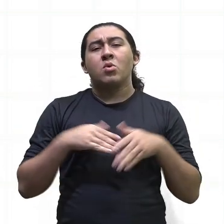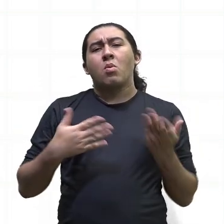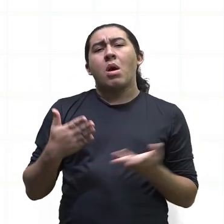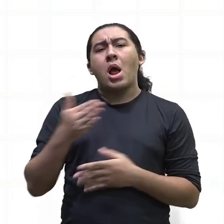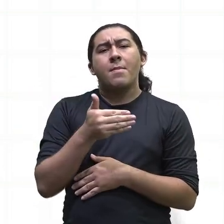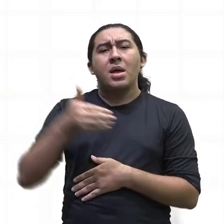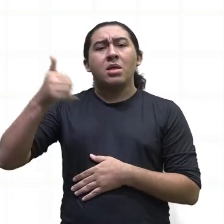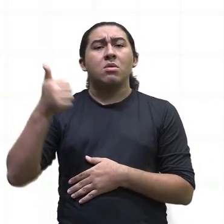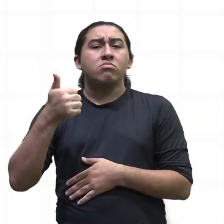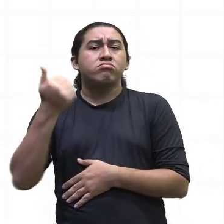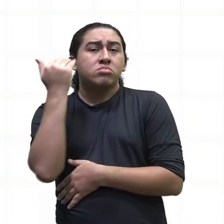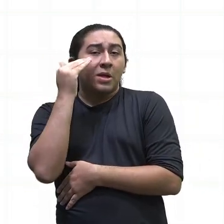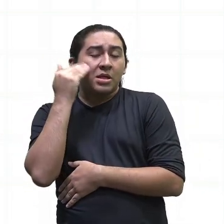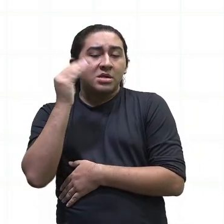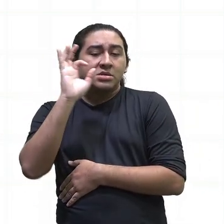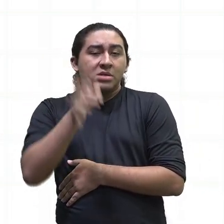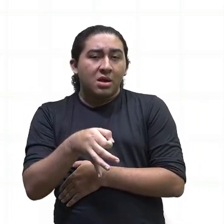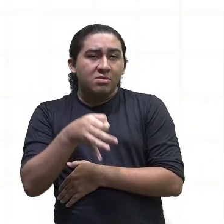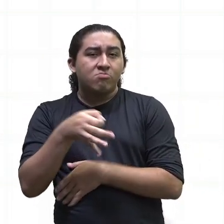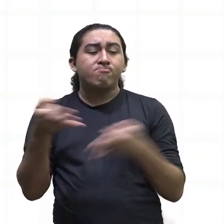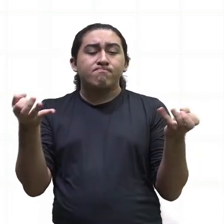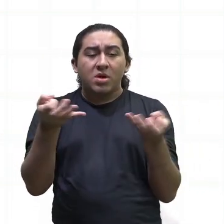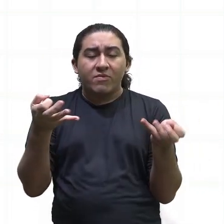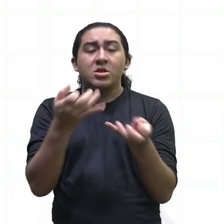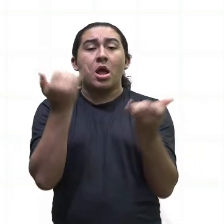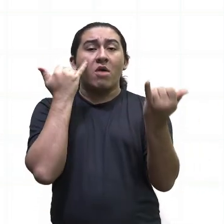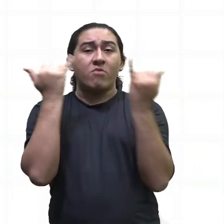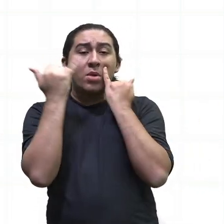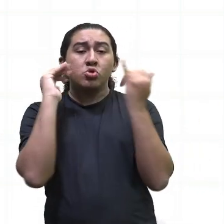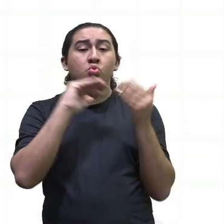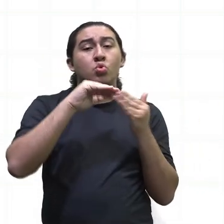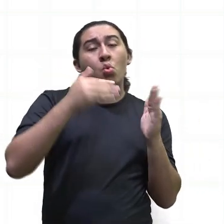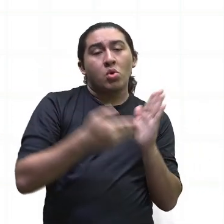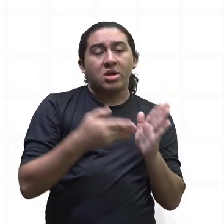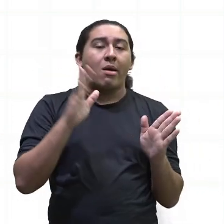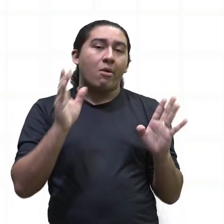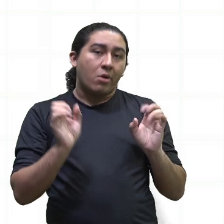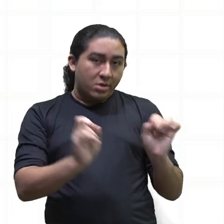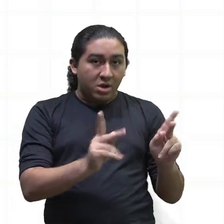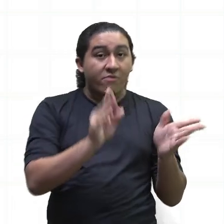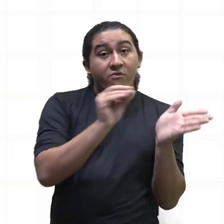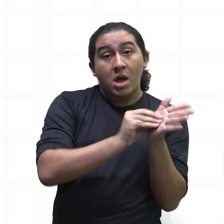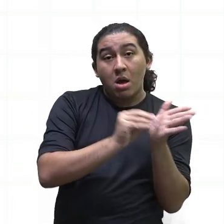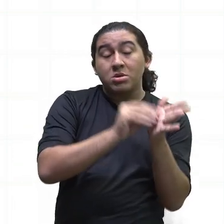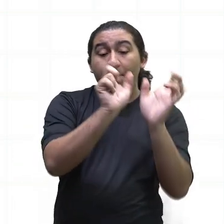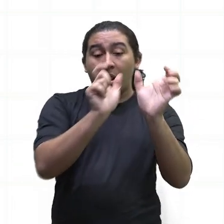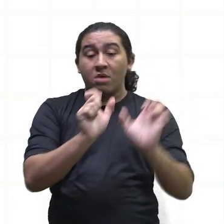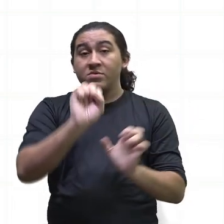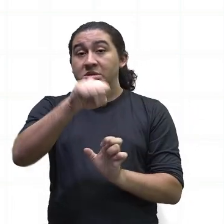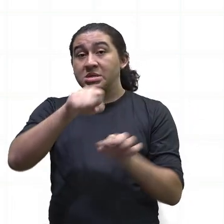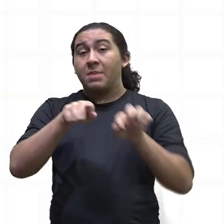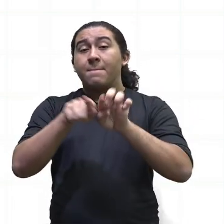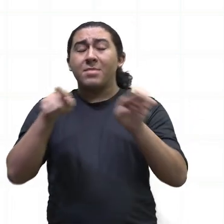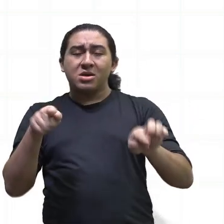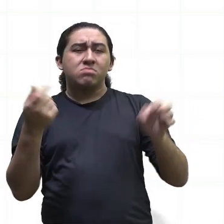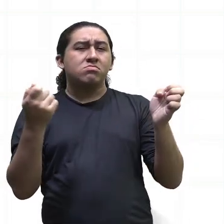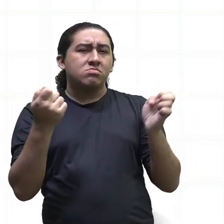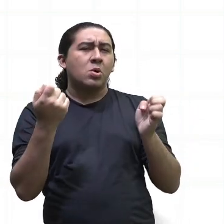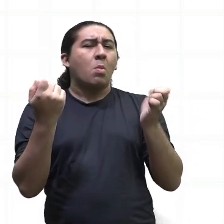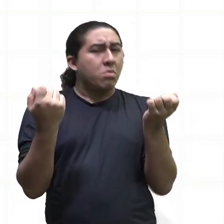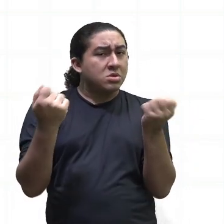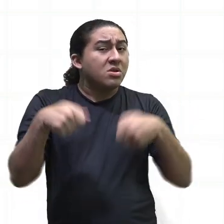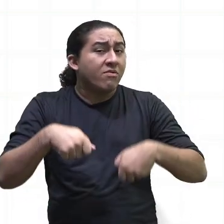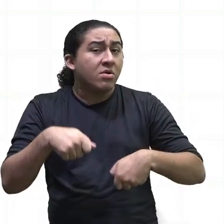melhor? Né? O que dá para entender perfeitamente, mesmo faltando alguns elementos, o segundo,